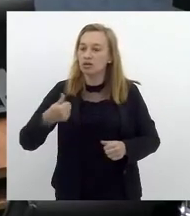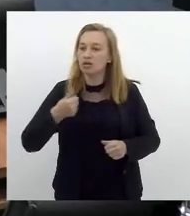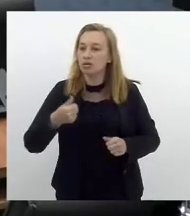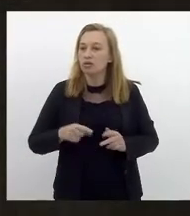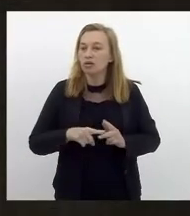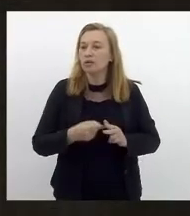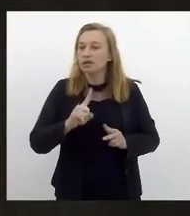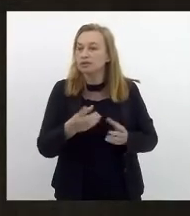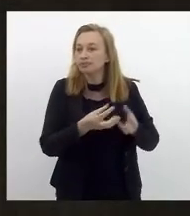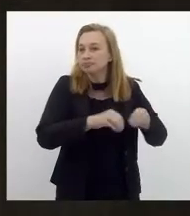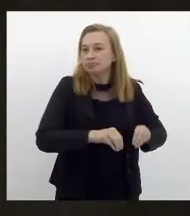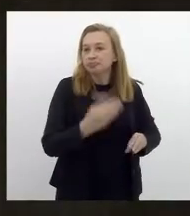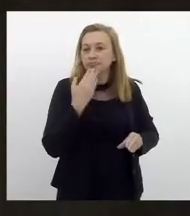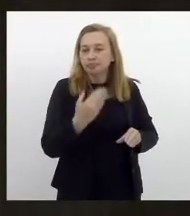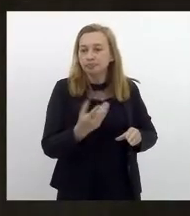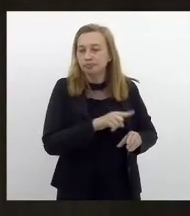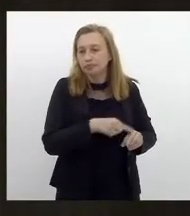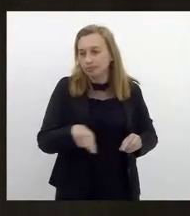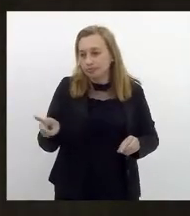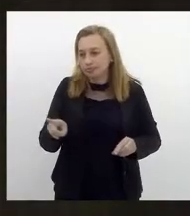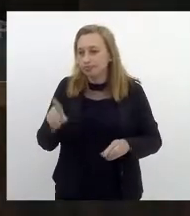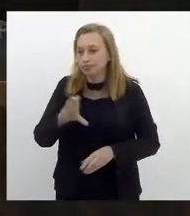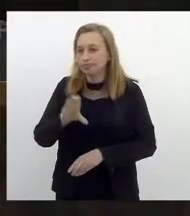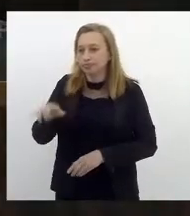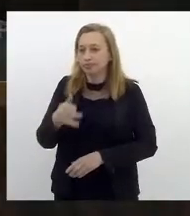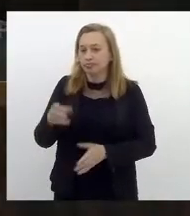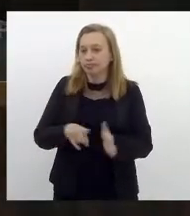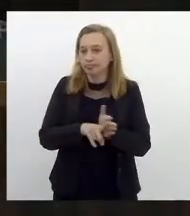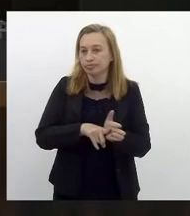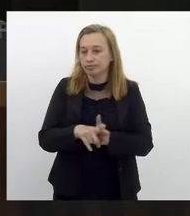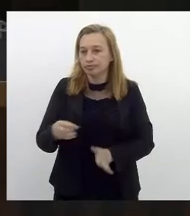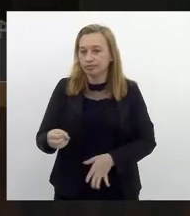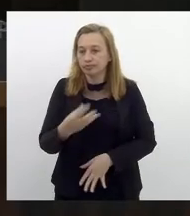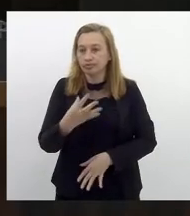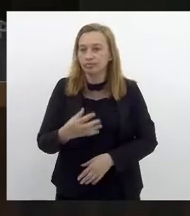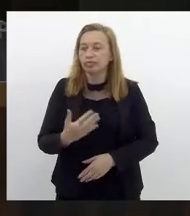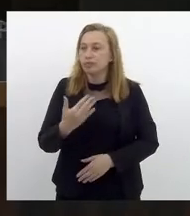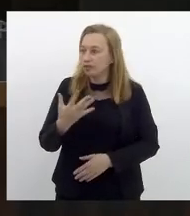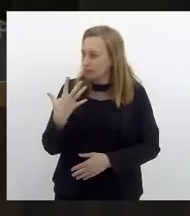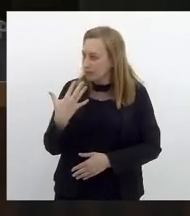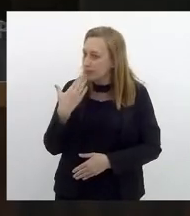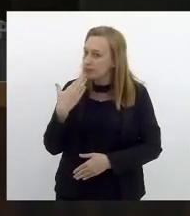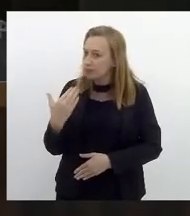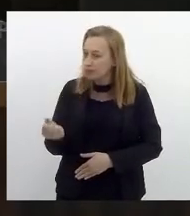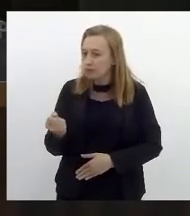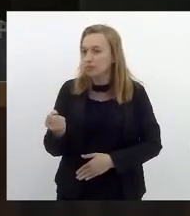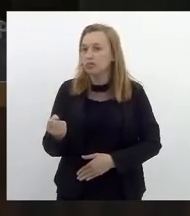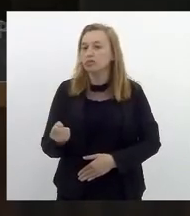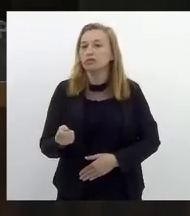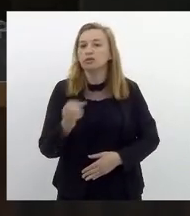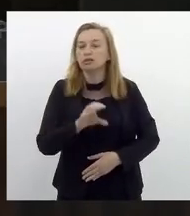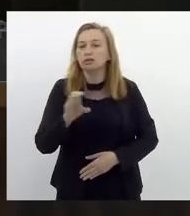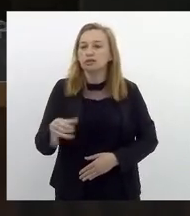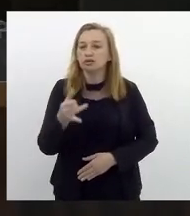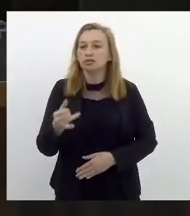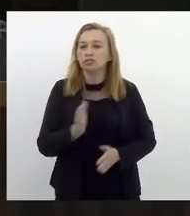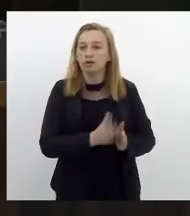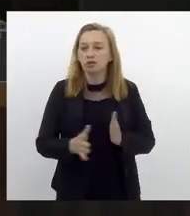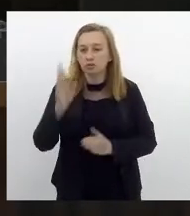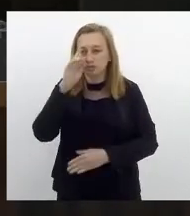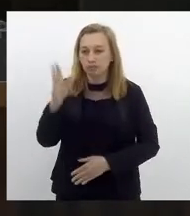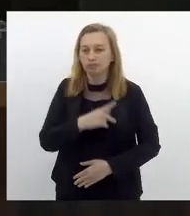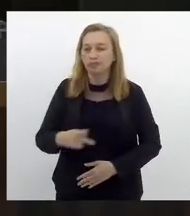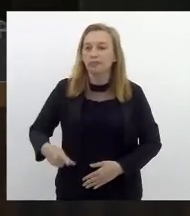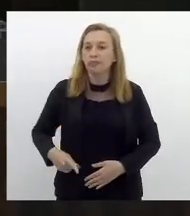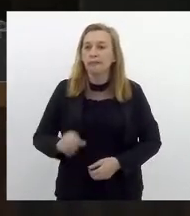solicitar a Vossa Excelência que remetesse à CCJ. Para uma nova análise. Deferido o pedido de remessa à CCJ. Pela ordem, senhora